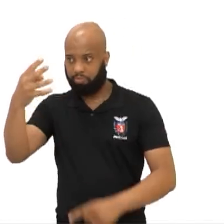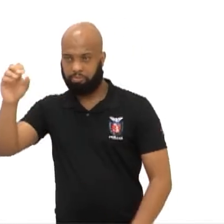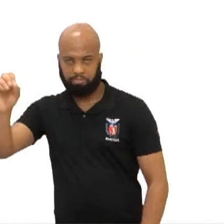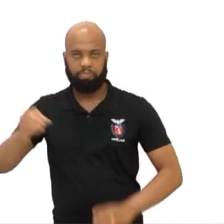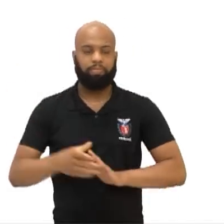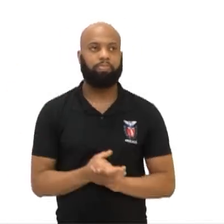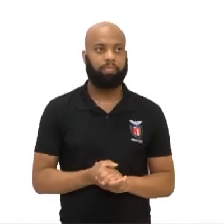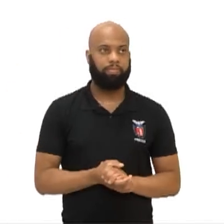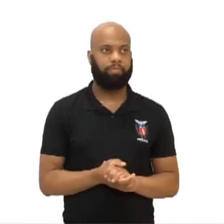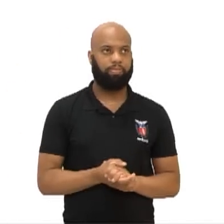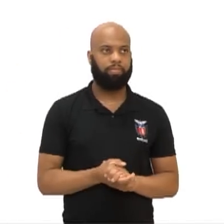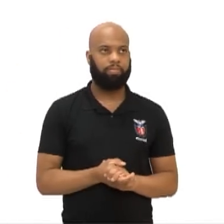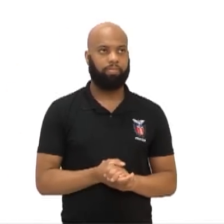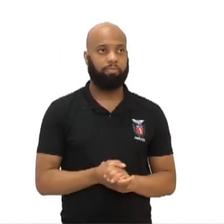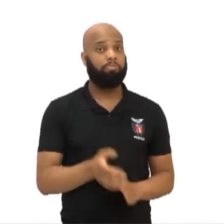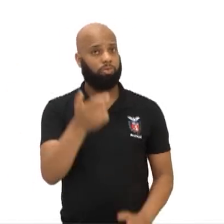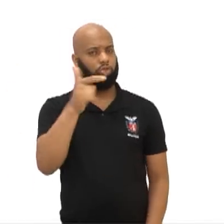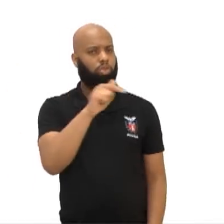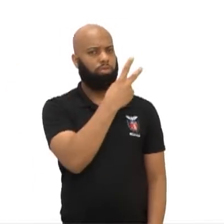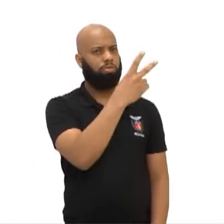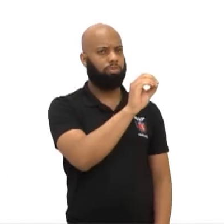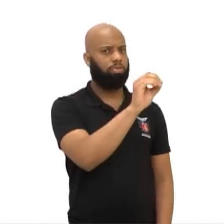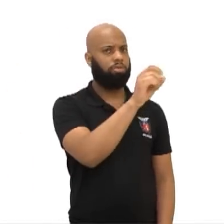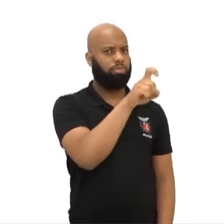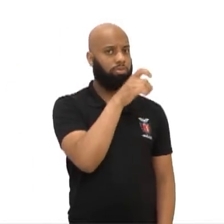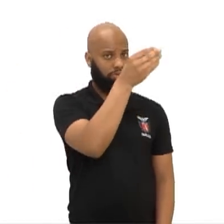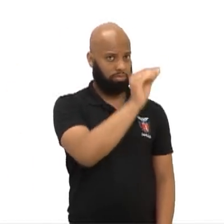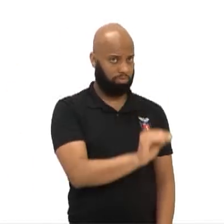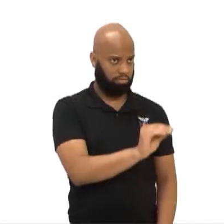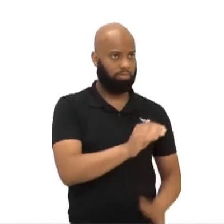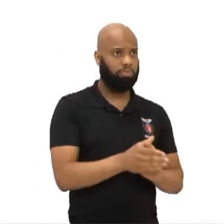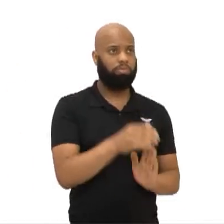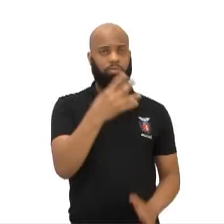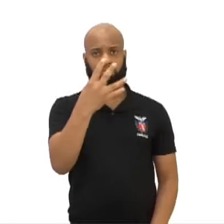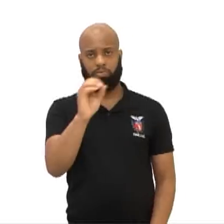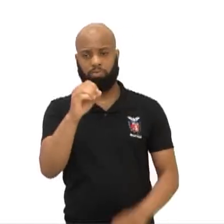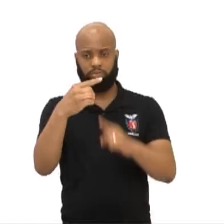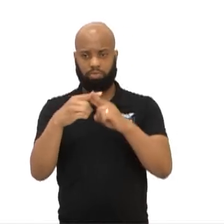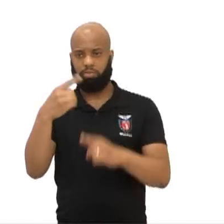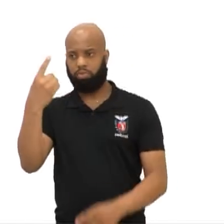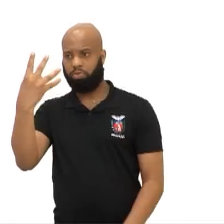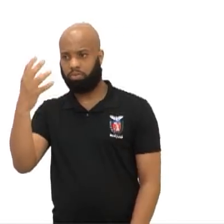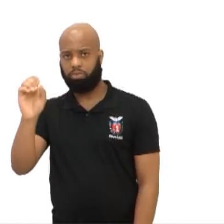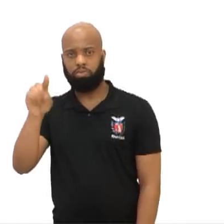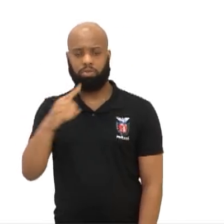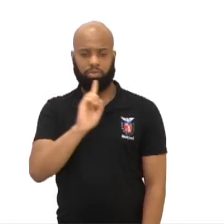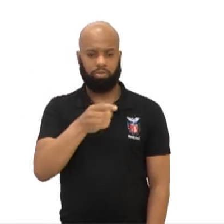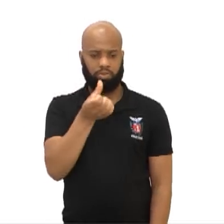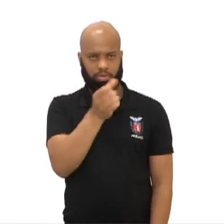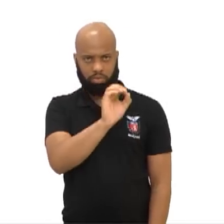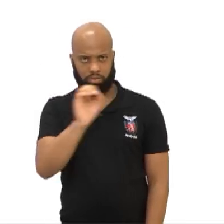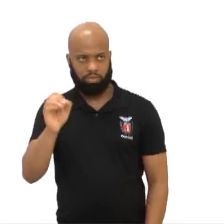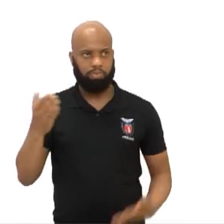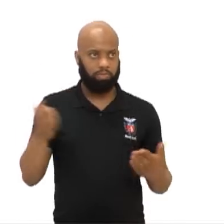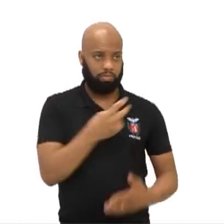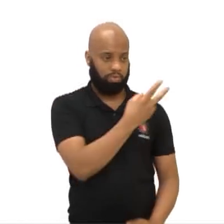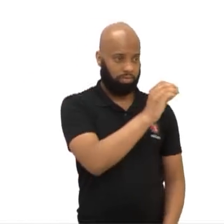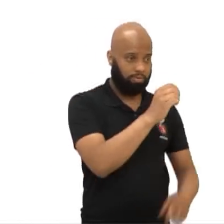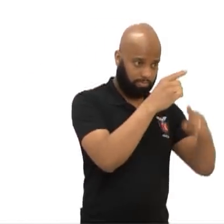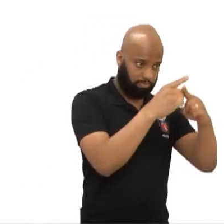40. Repito, 20x, 40 vezes 40, 1.600. Passo